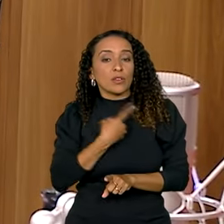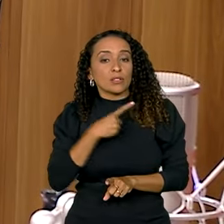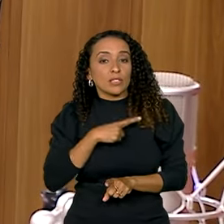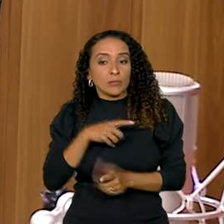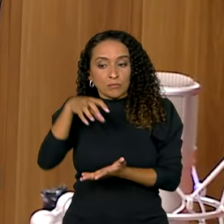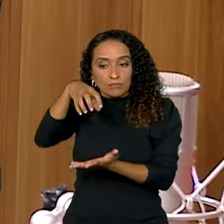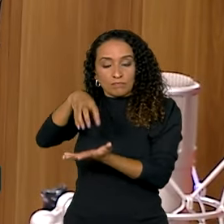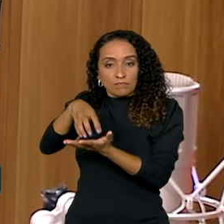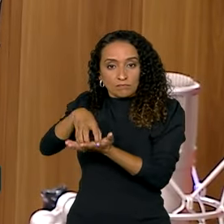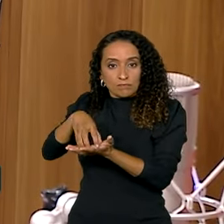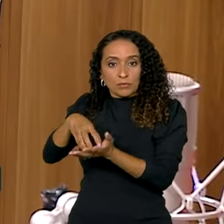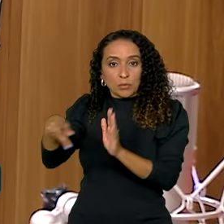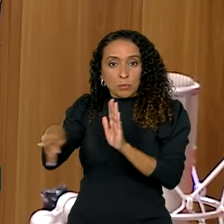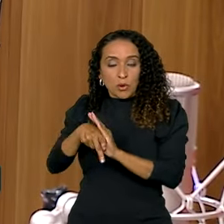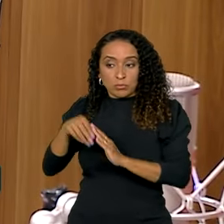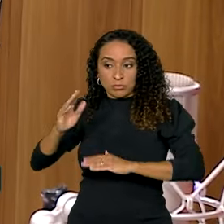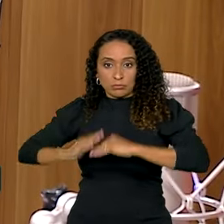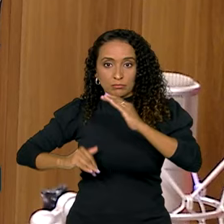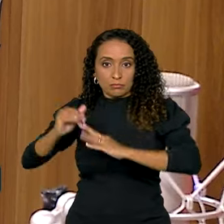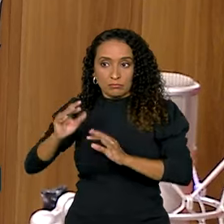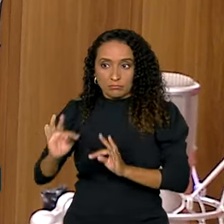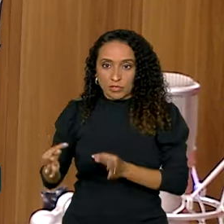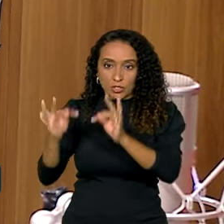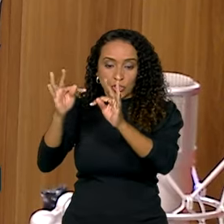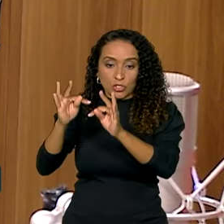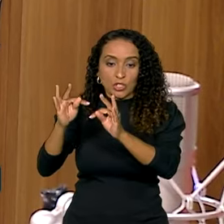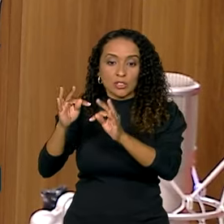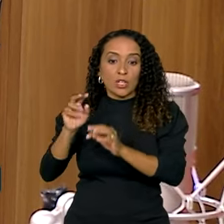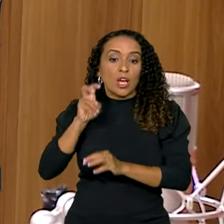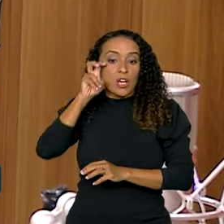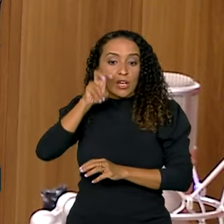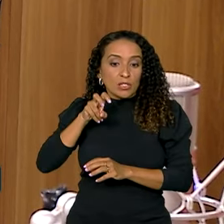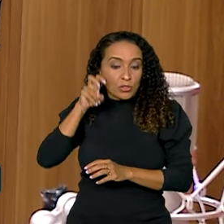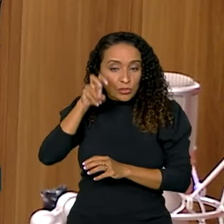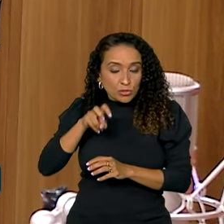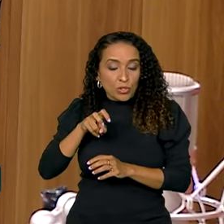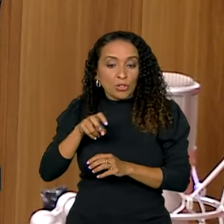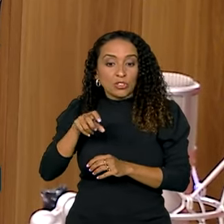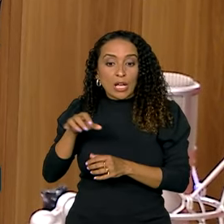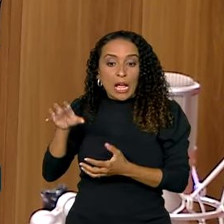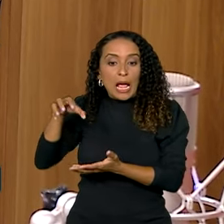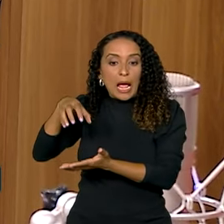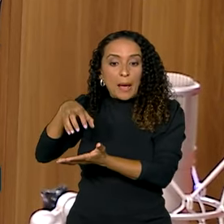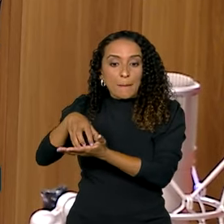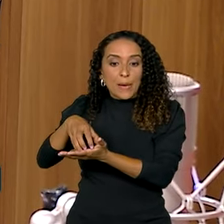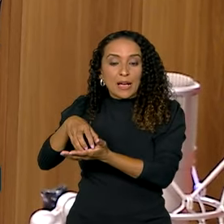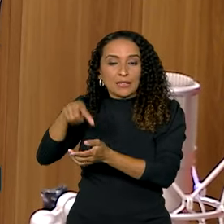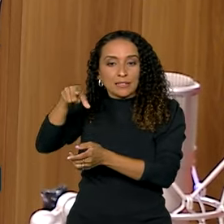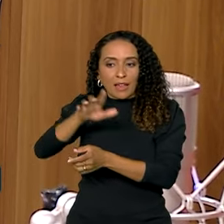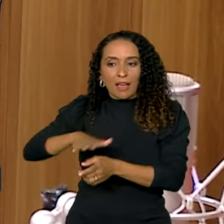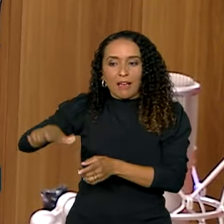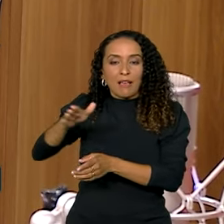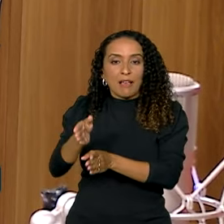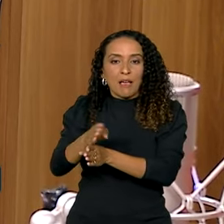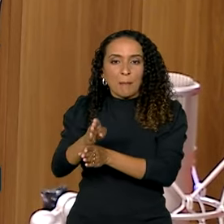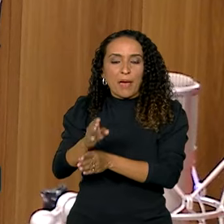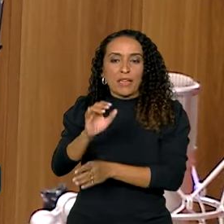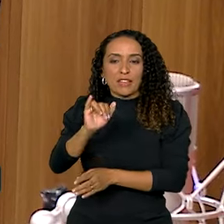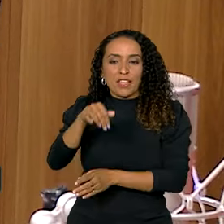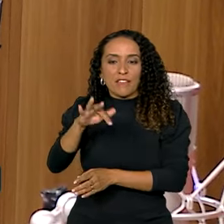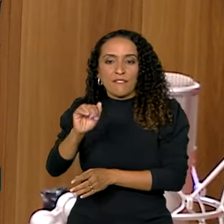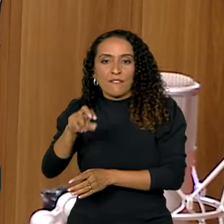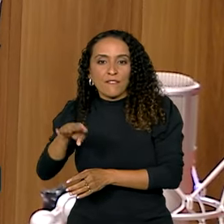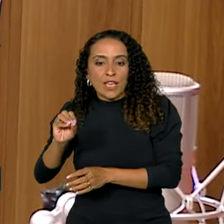centro vocacional tecnológico no Rio Grande do Norte, nessa base, na Barreira do Inferno. E nós